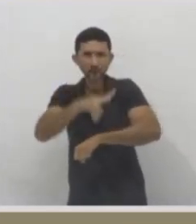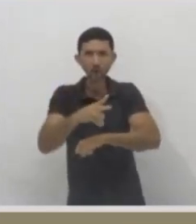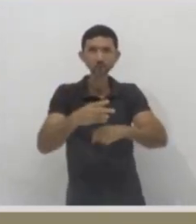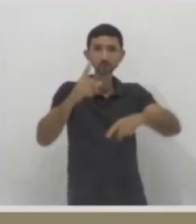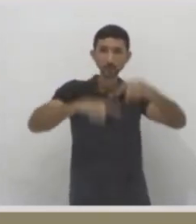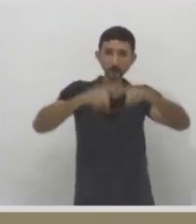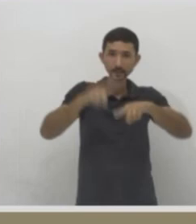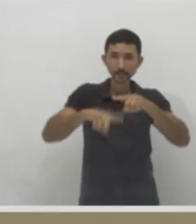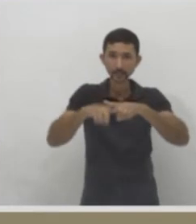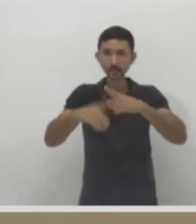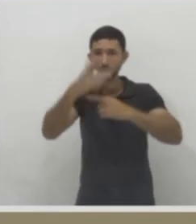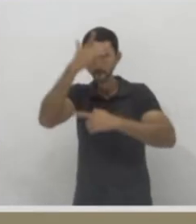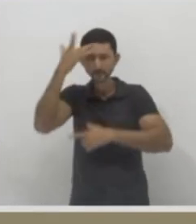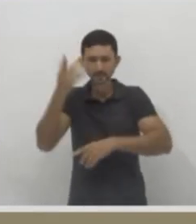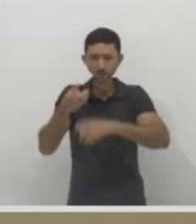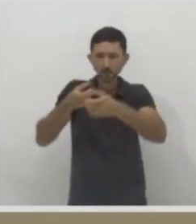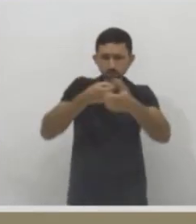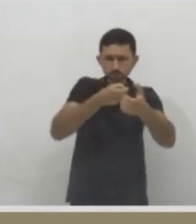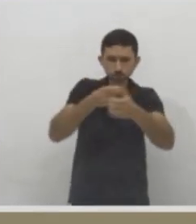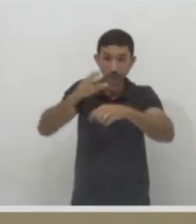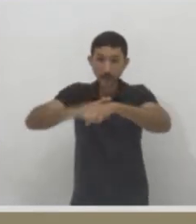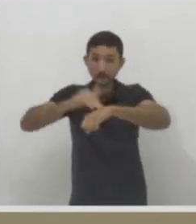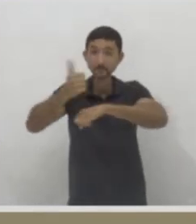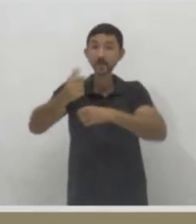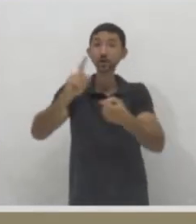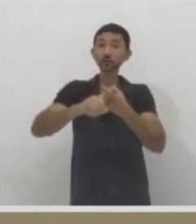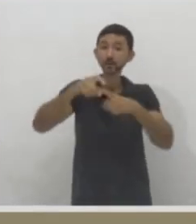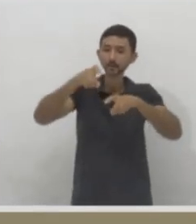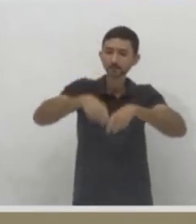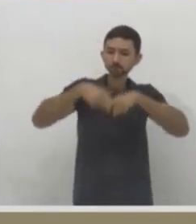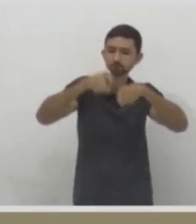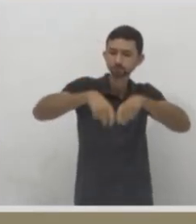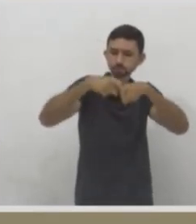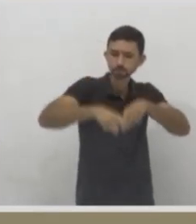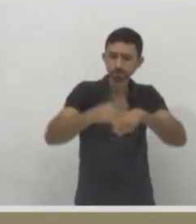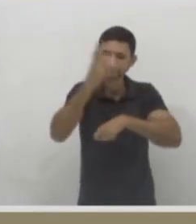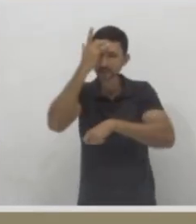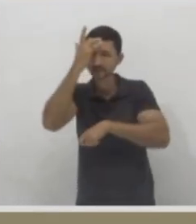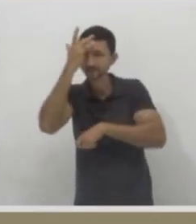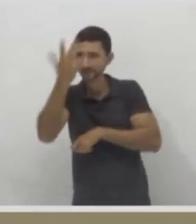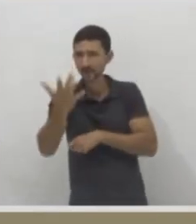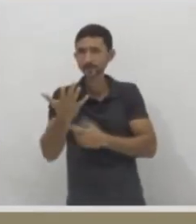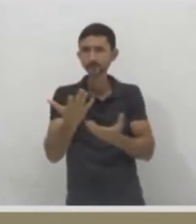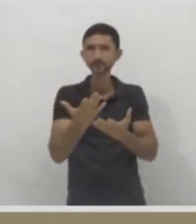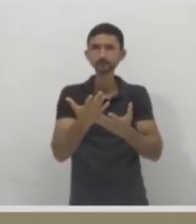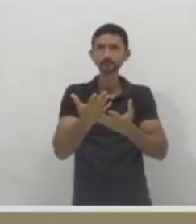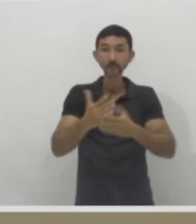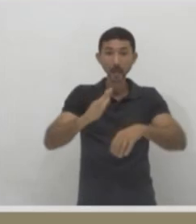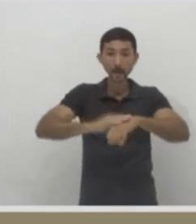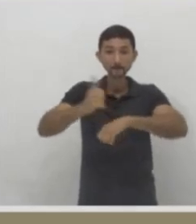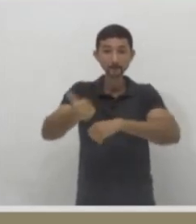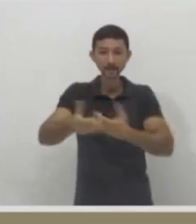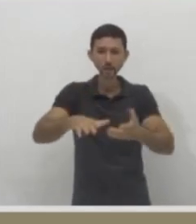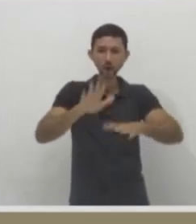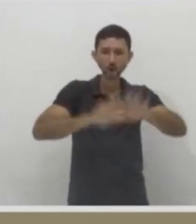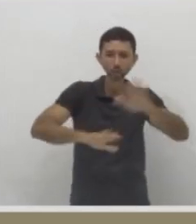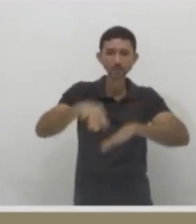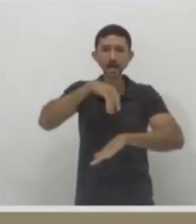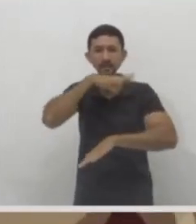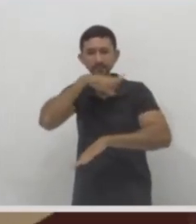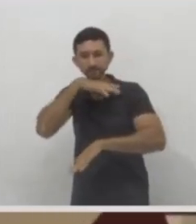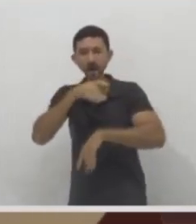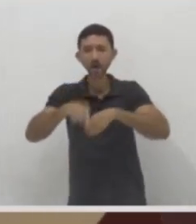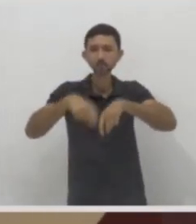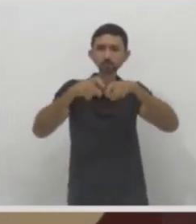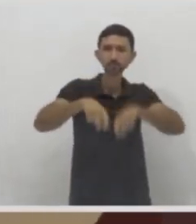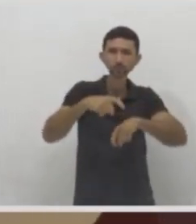objetos, os homens podiam caçar melhor e cultivar a terra de forma mais fácil. Esta melhora no gado e na agricultura fez com que